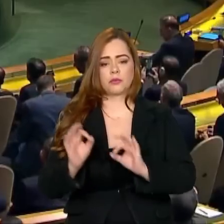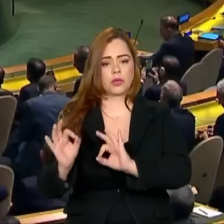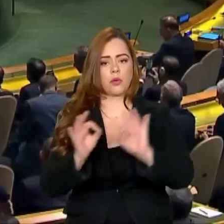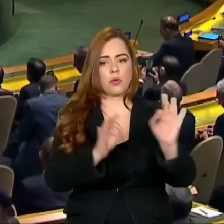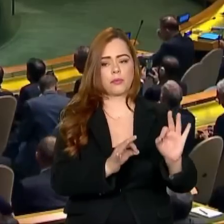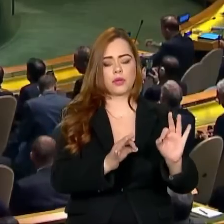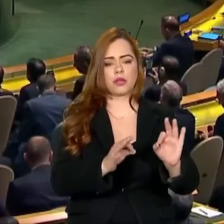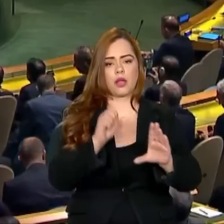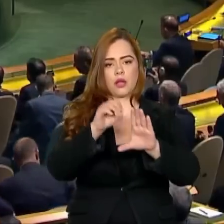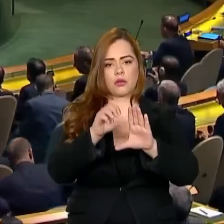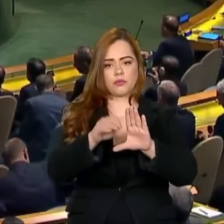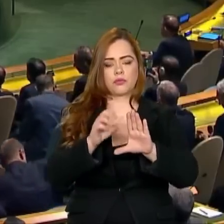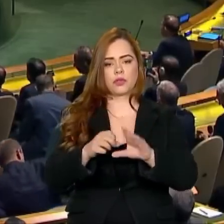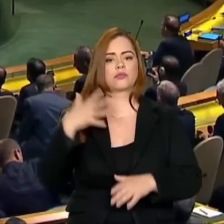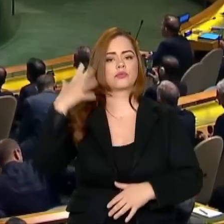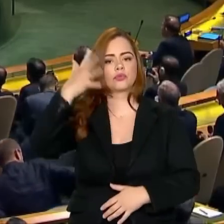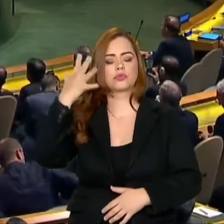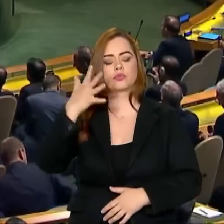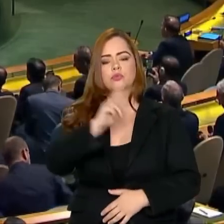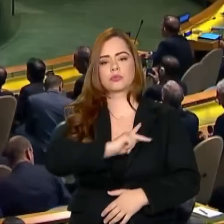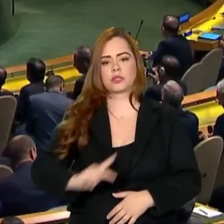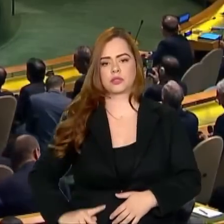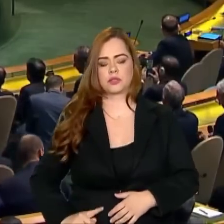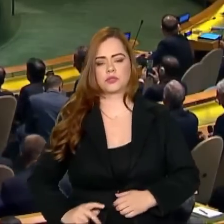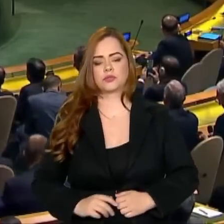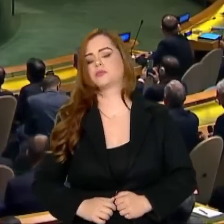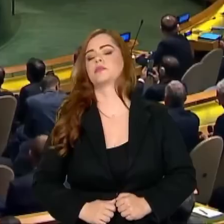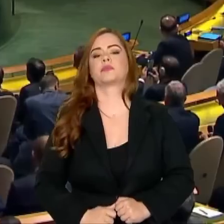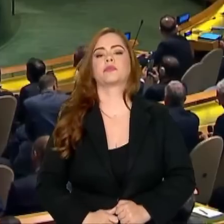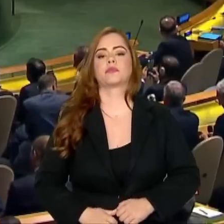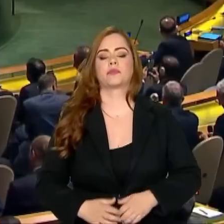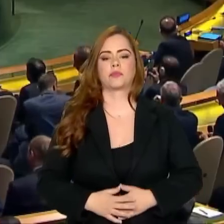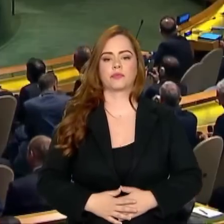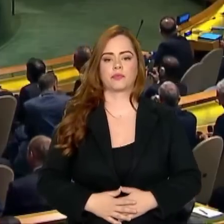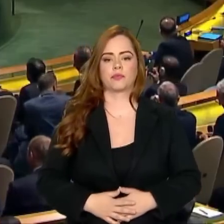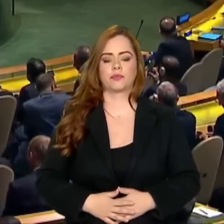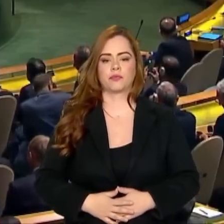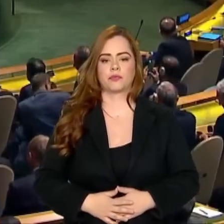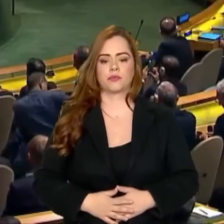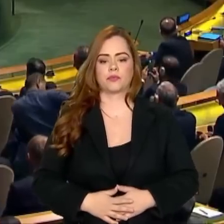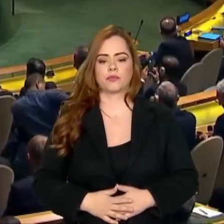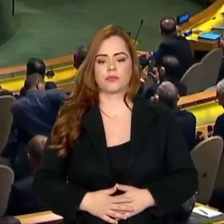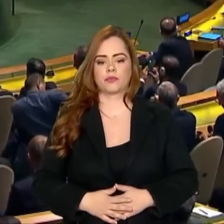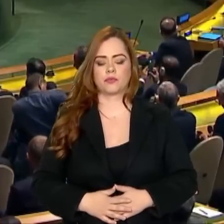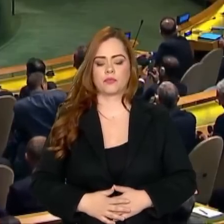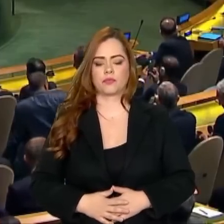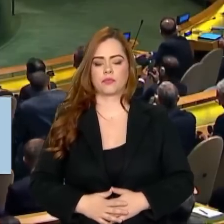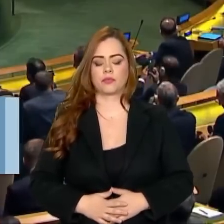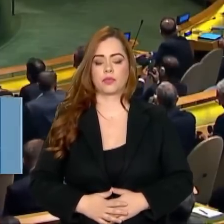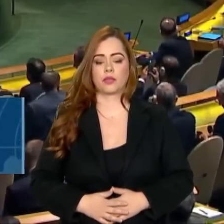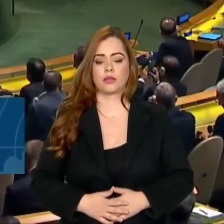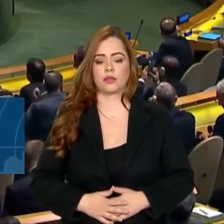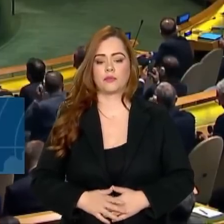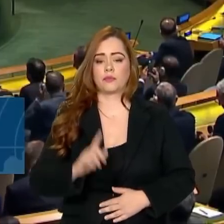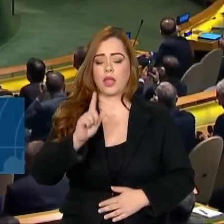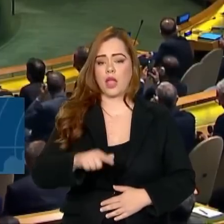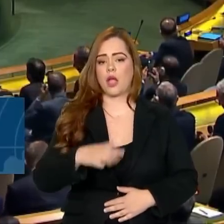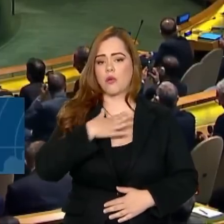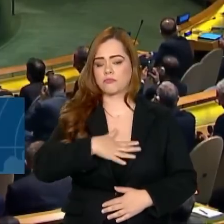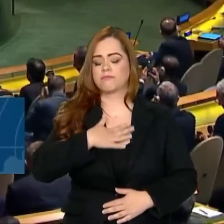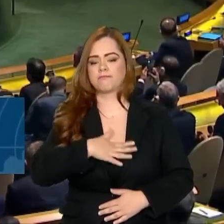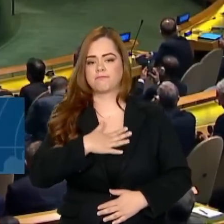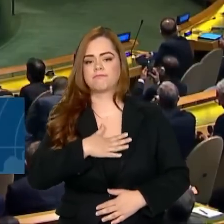ao presidente da Assembleia Geral, embaixador Deus Francis de Trinidad e Tobago. É uma